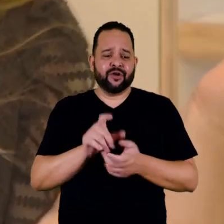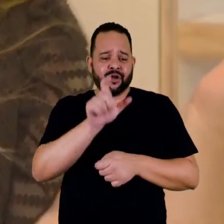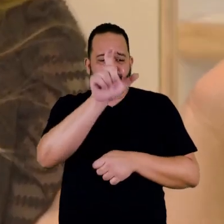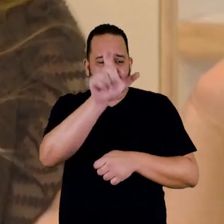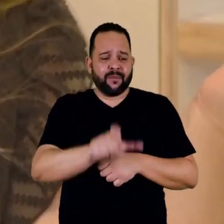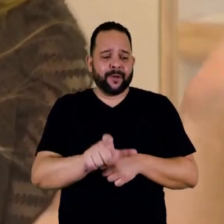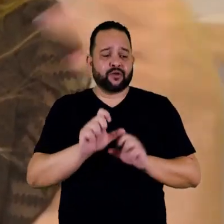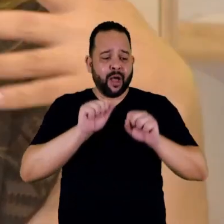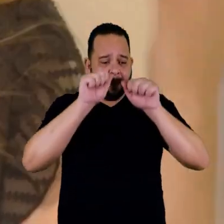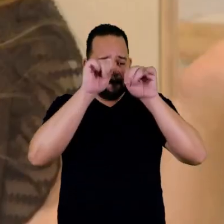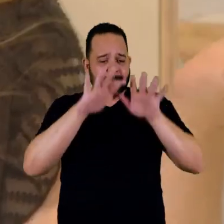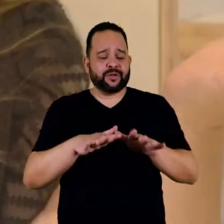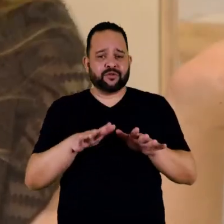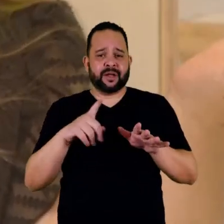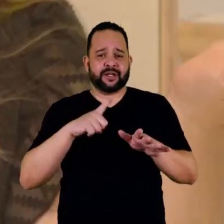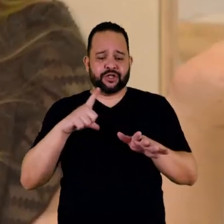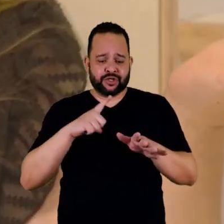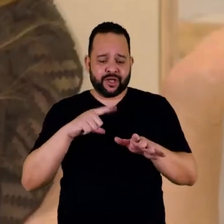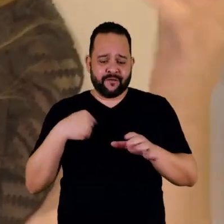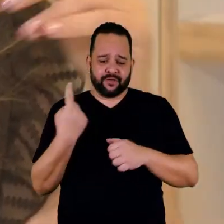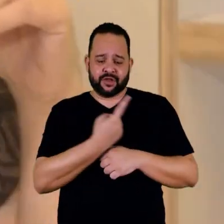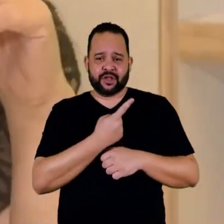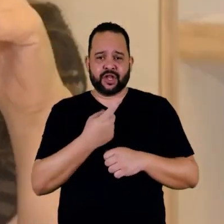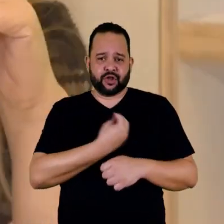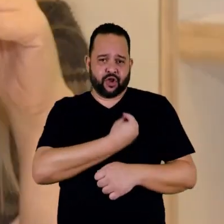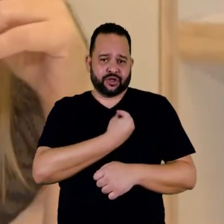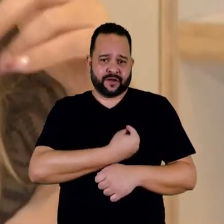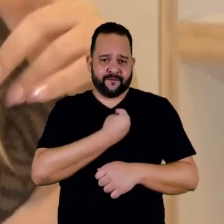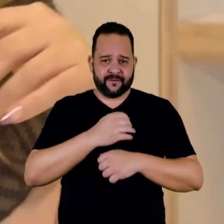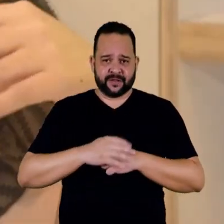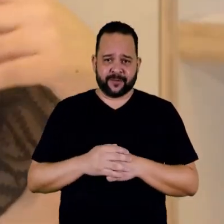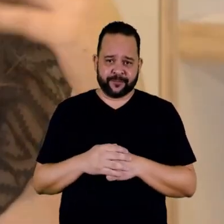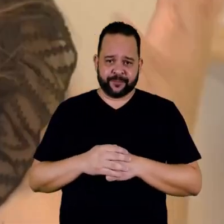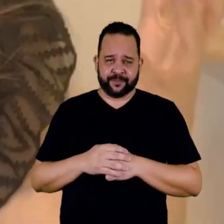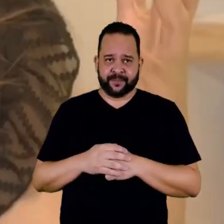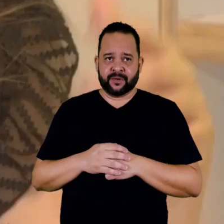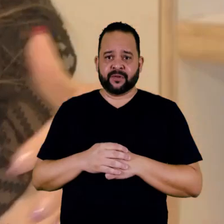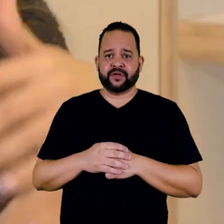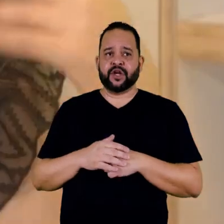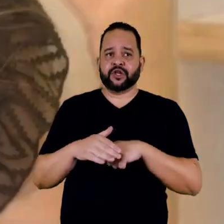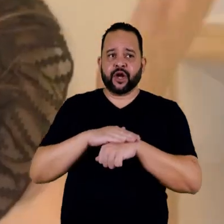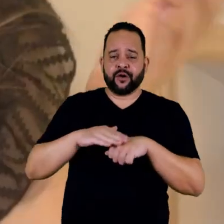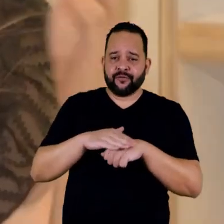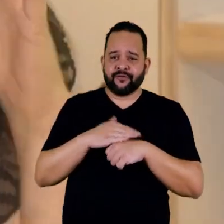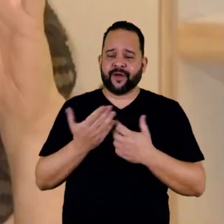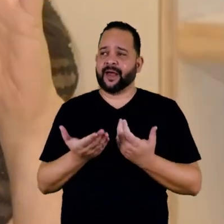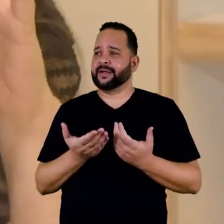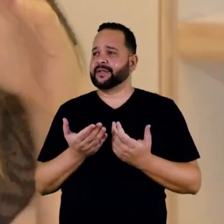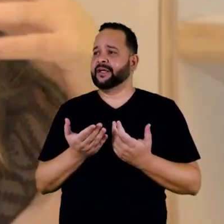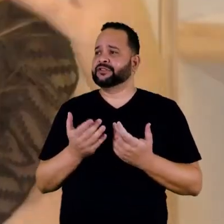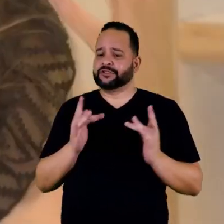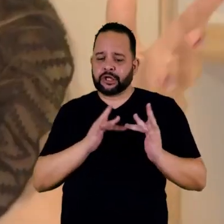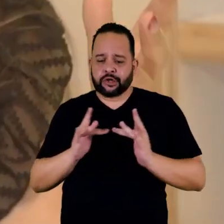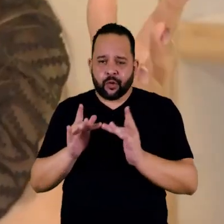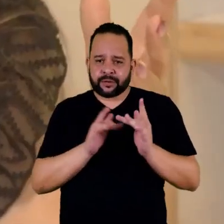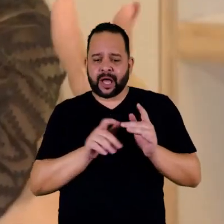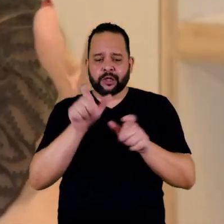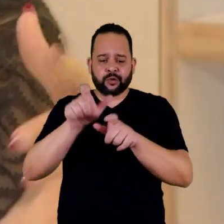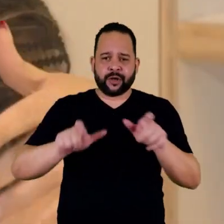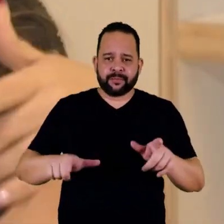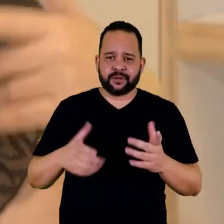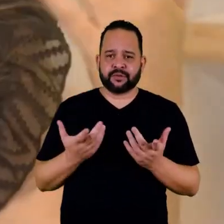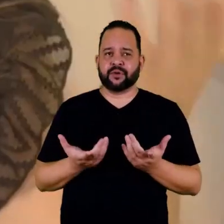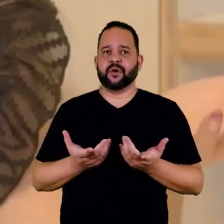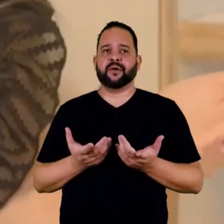extremamente abençoado que a gente teve na nossa vida então quando a gente fala dessa coisa de ter a convivência com as